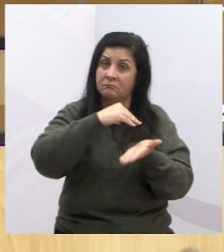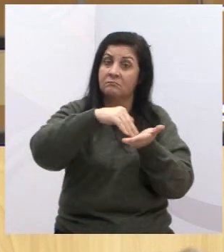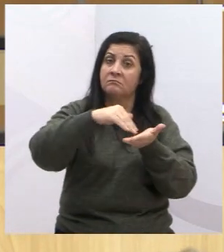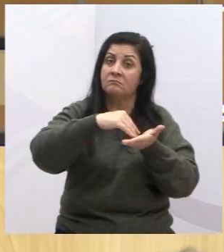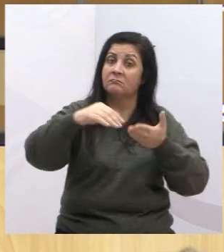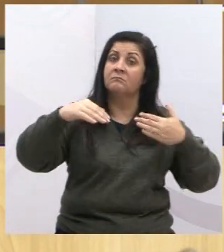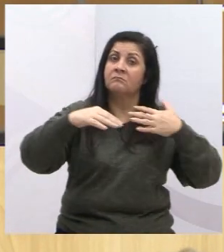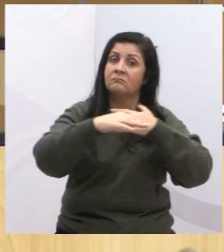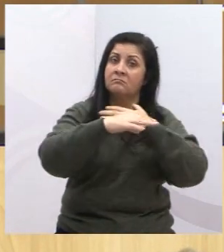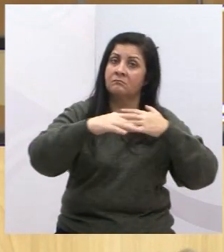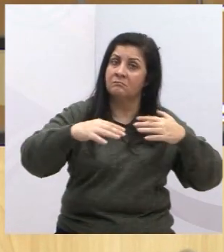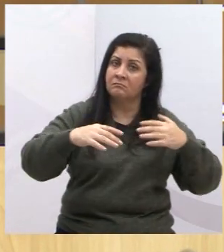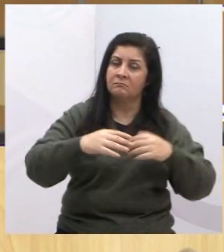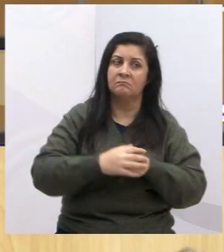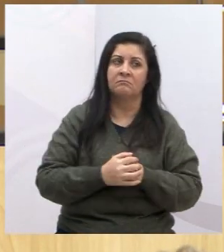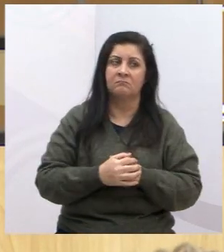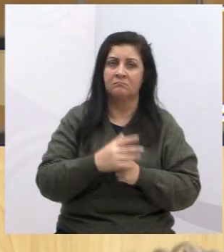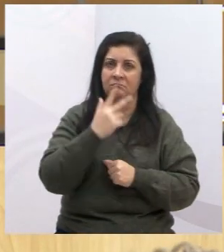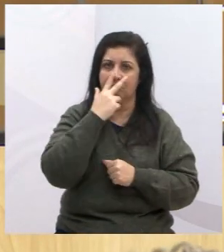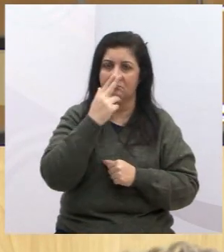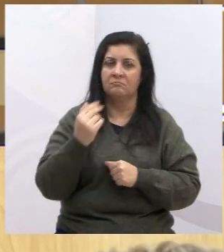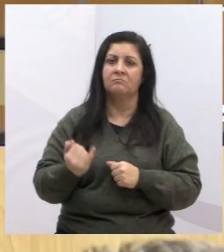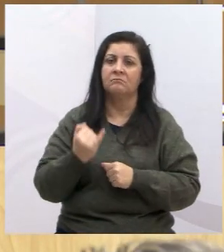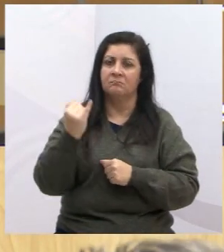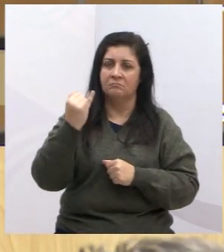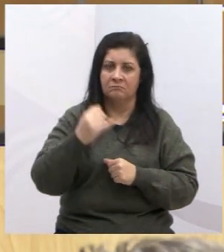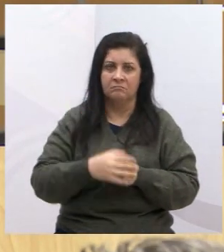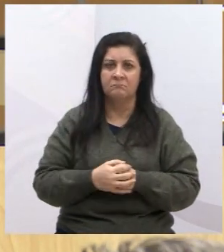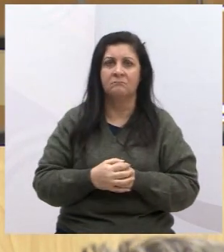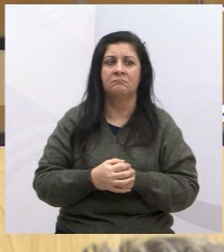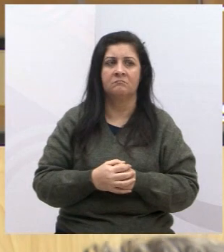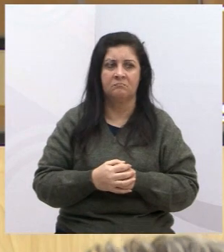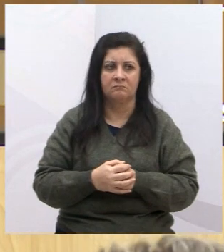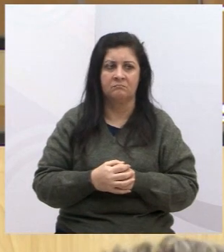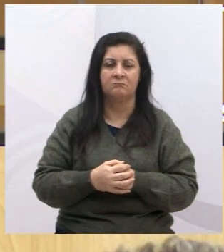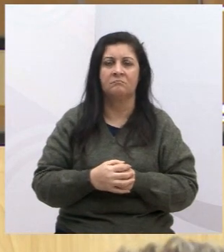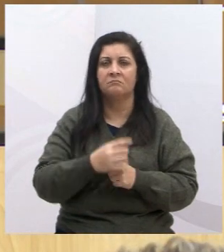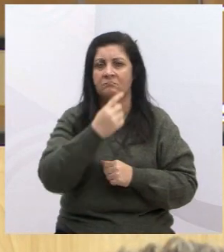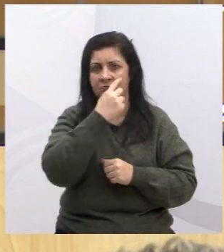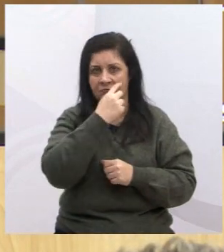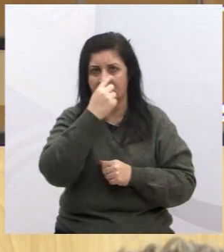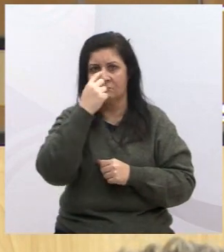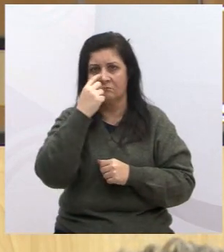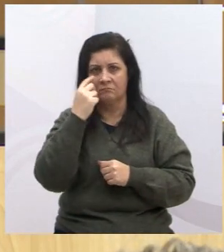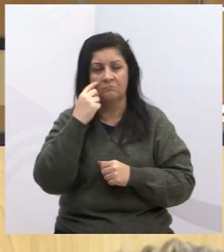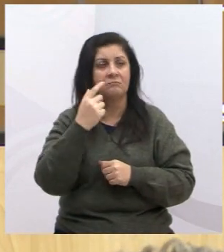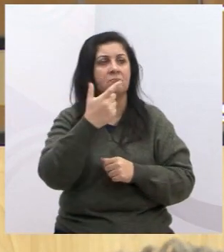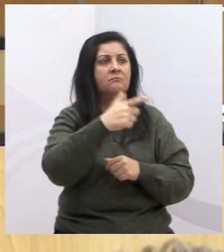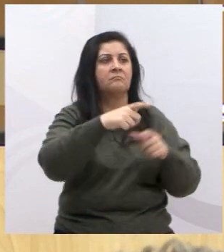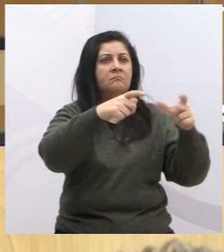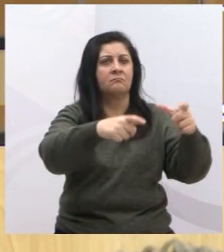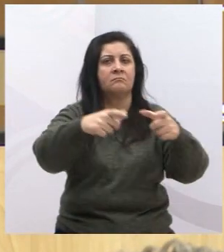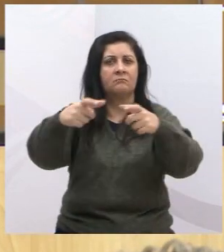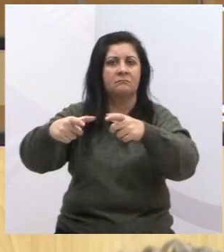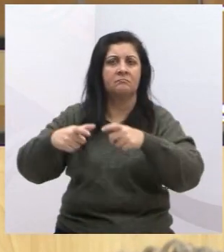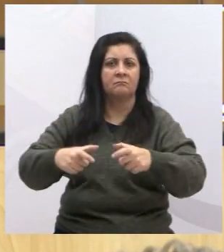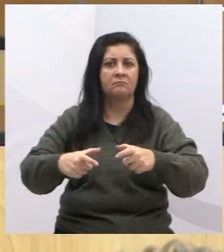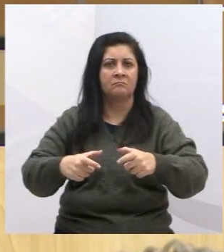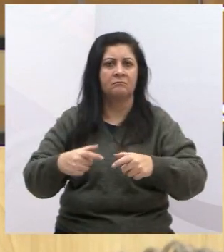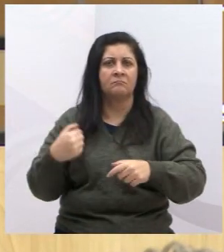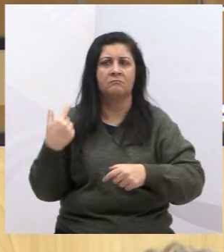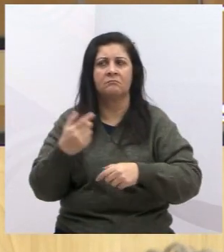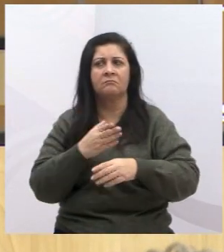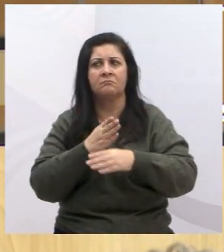urbana. Aliás, eu acho que é importante, a gente está cobrando, está voltando, não só ali no Meia Lua, mas de diversos bairros. Quando a gente sai na rua,